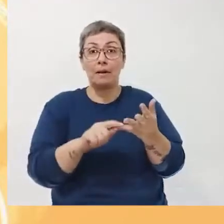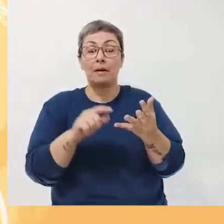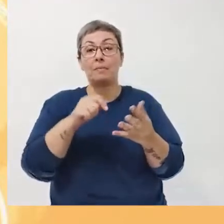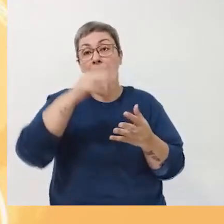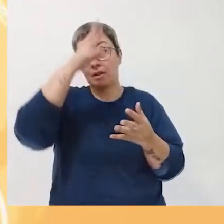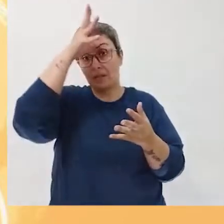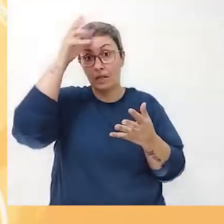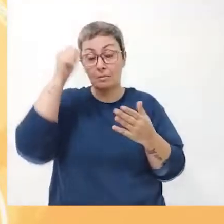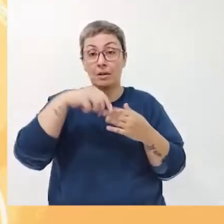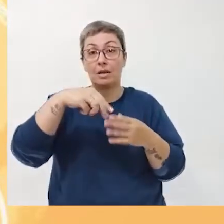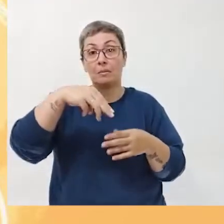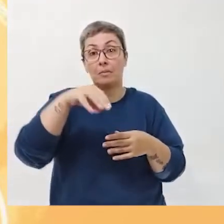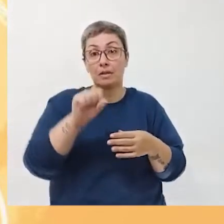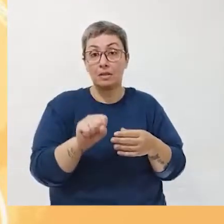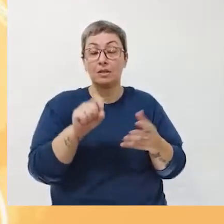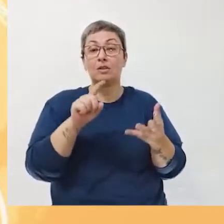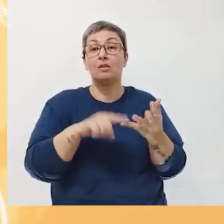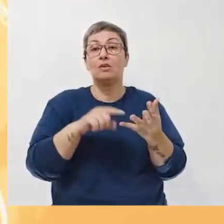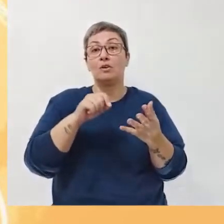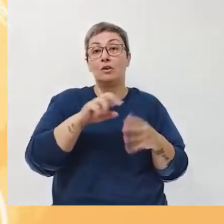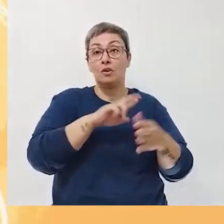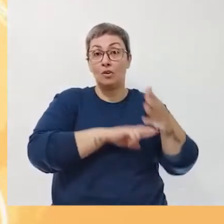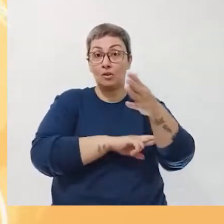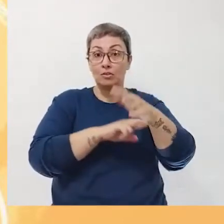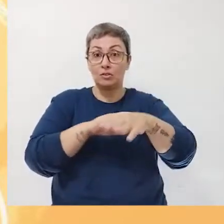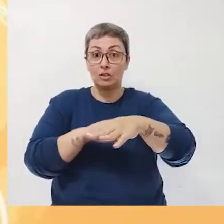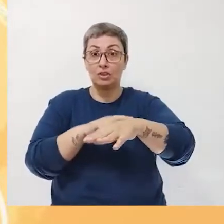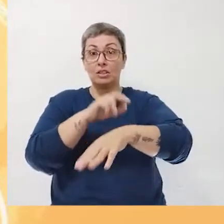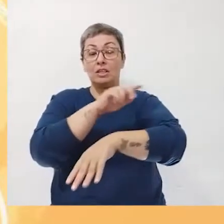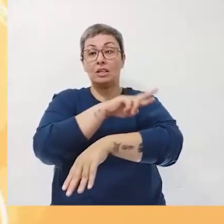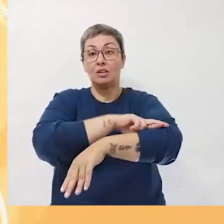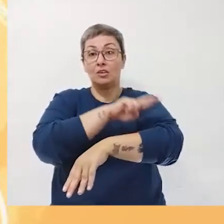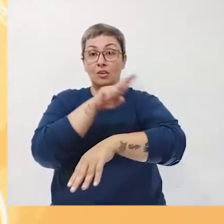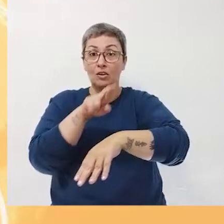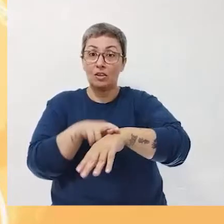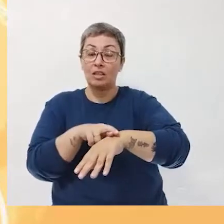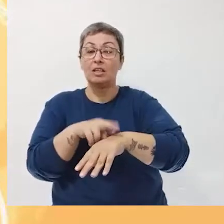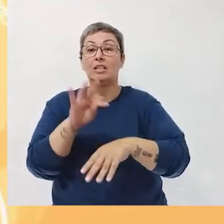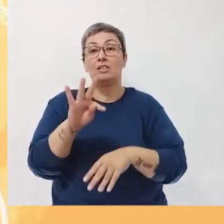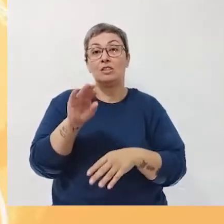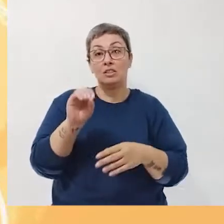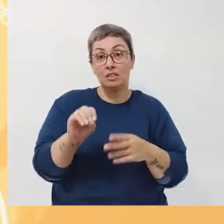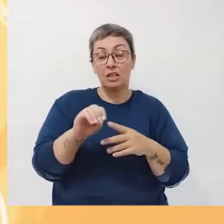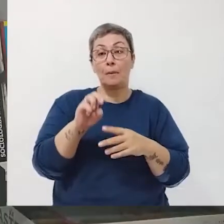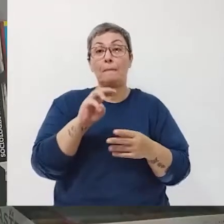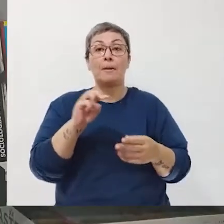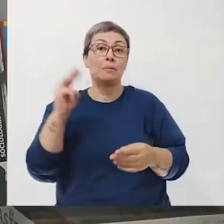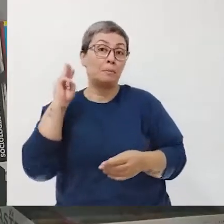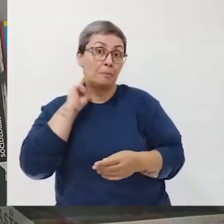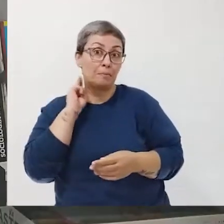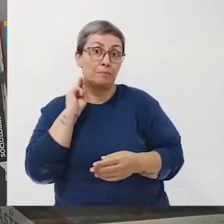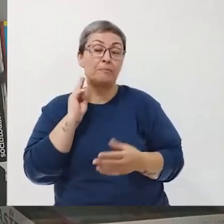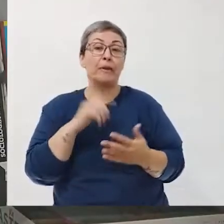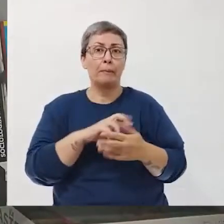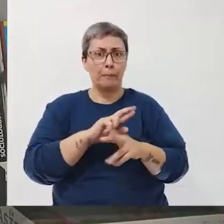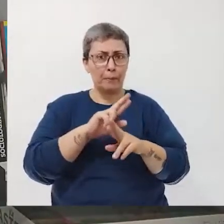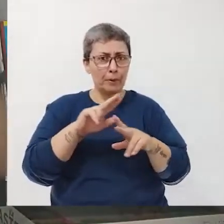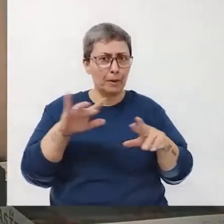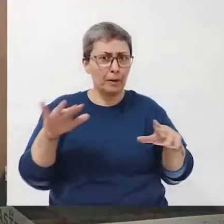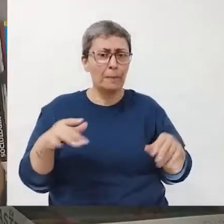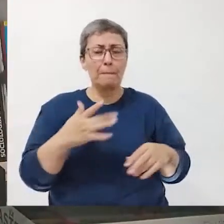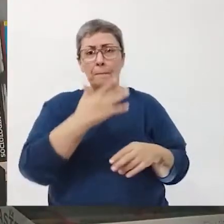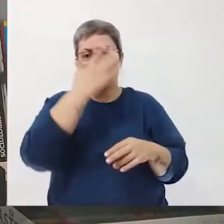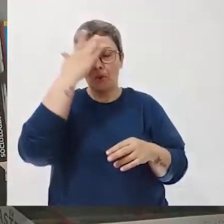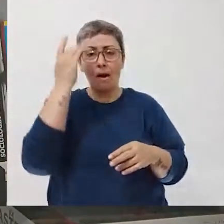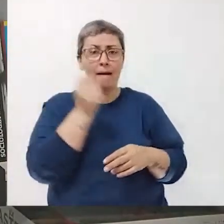Mato Grosso, o Pará, Rondônia, Roraima, Tocantins e parte do Maranhão. São muitas pessoas